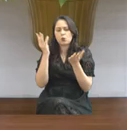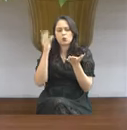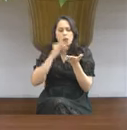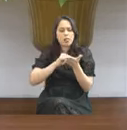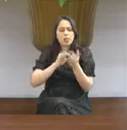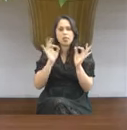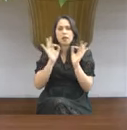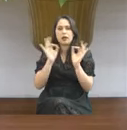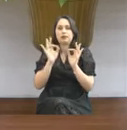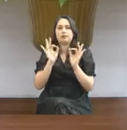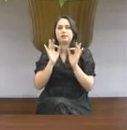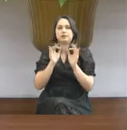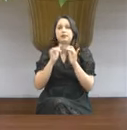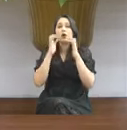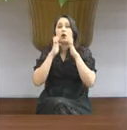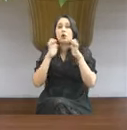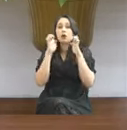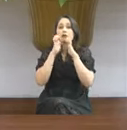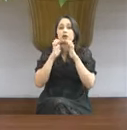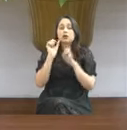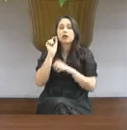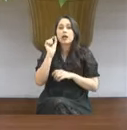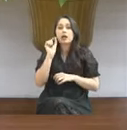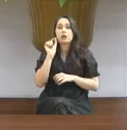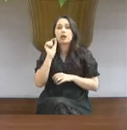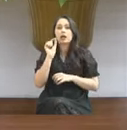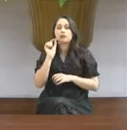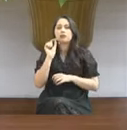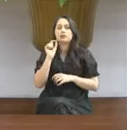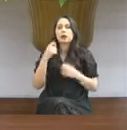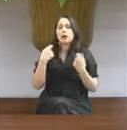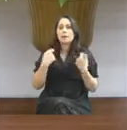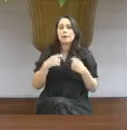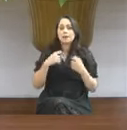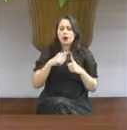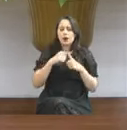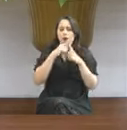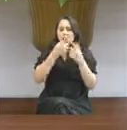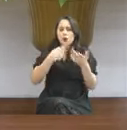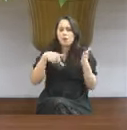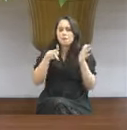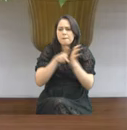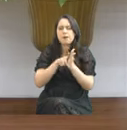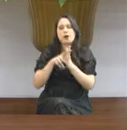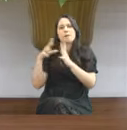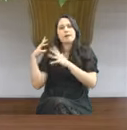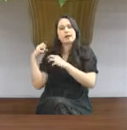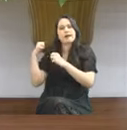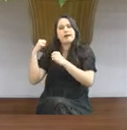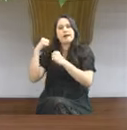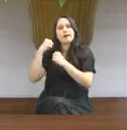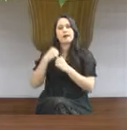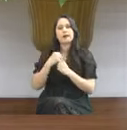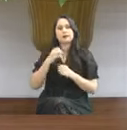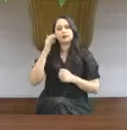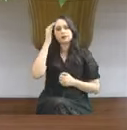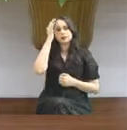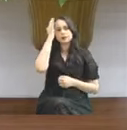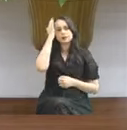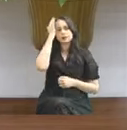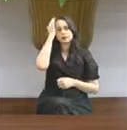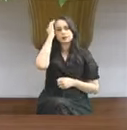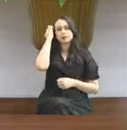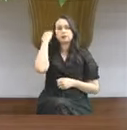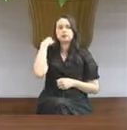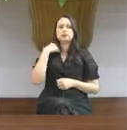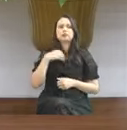negue-se a si mesmo e cada um tome a sua cruz. Eu dava glória a Deus. Deus te